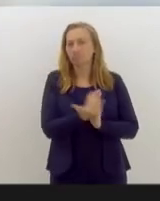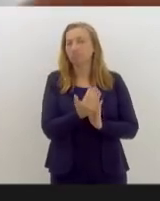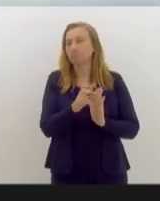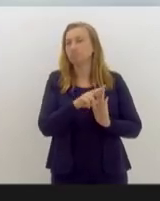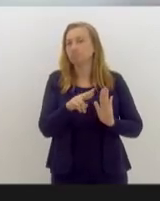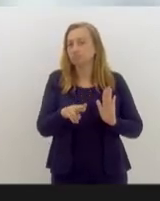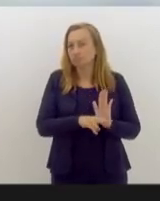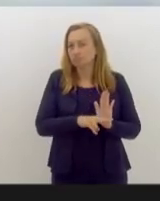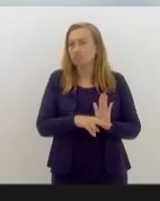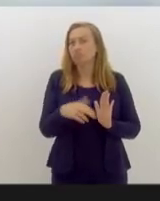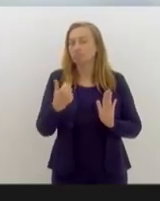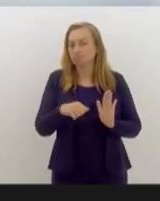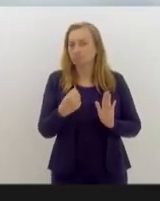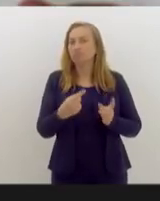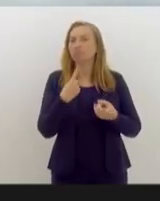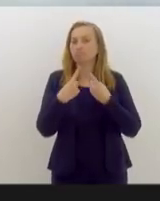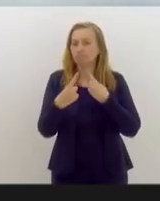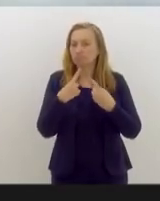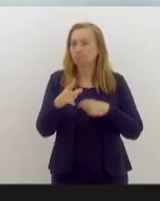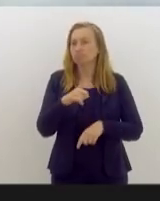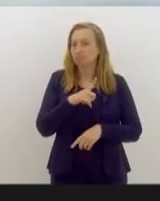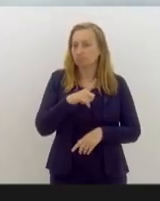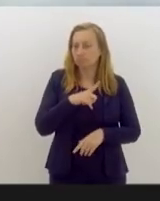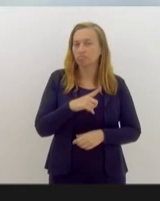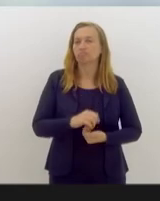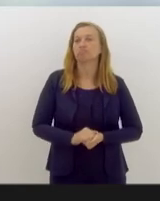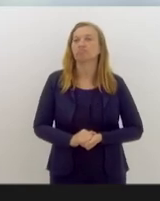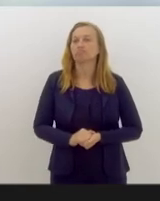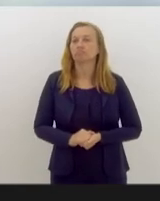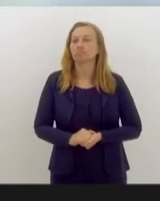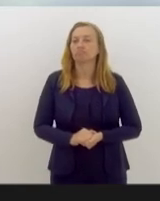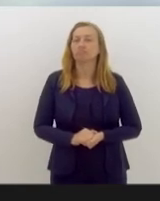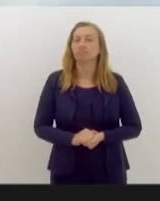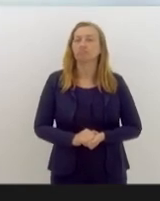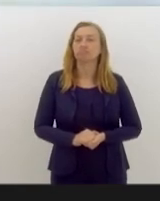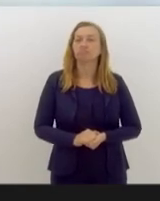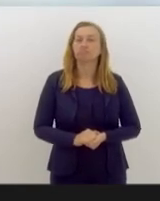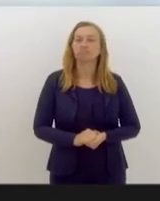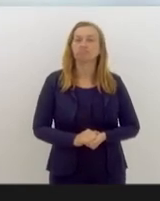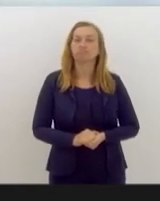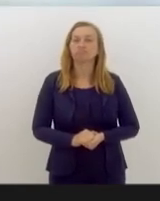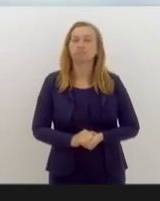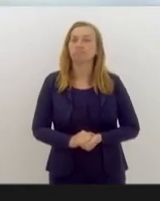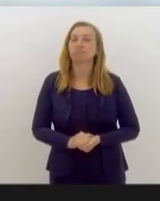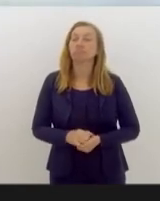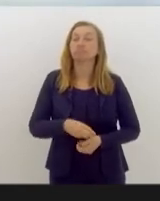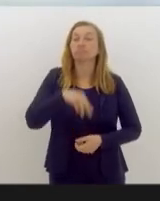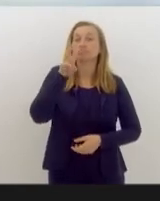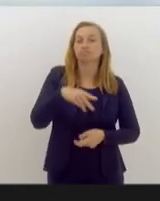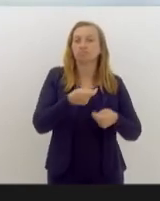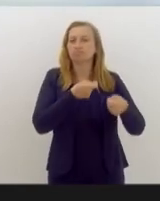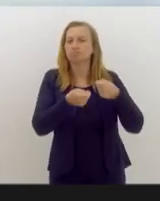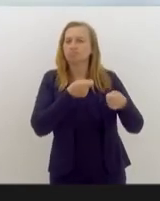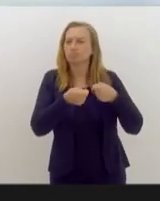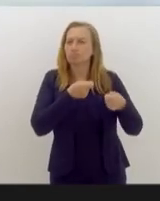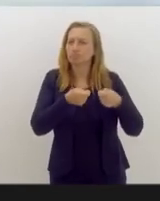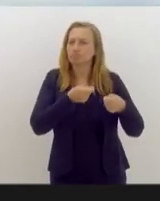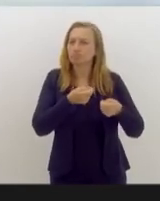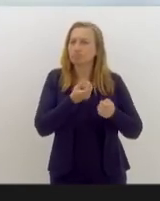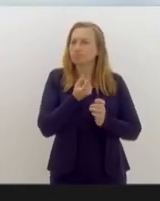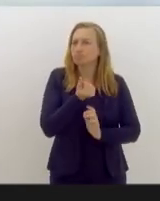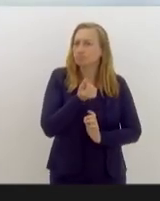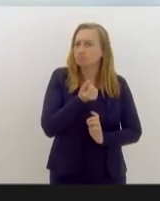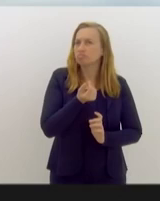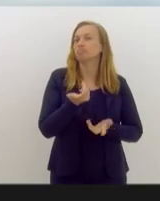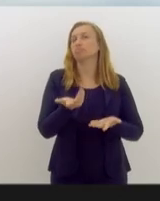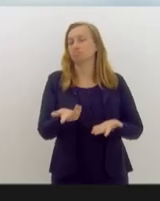Porque vai ter que haver um diálogo entre o executor da política e quem controla o recurso. Talvez